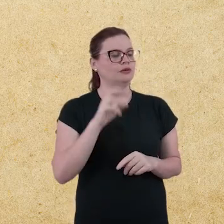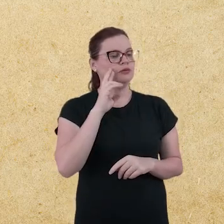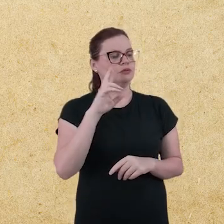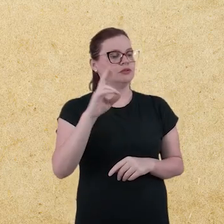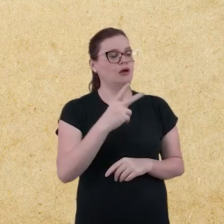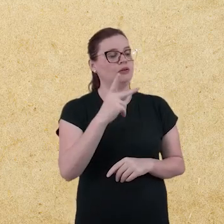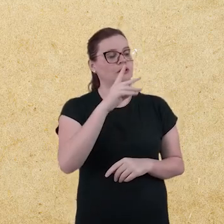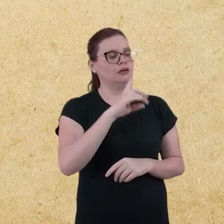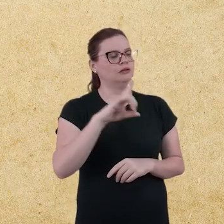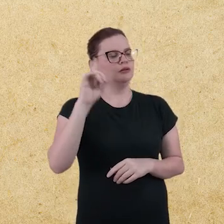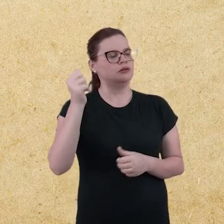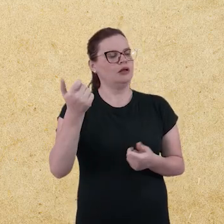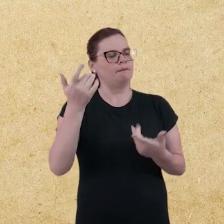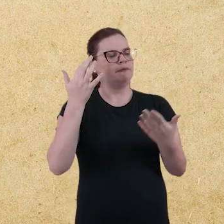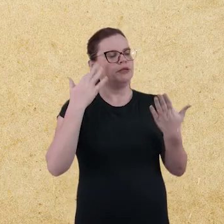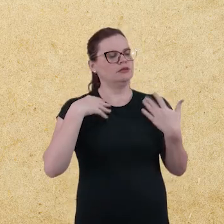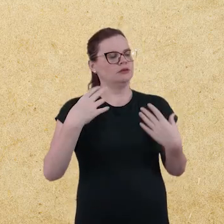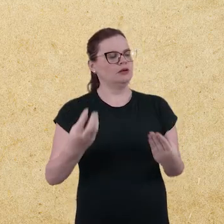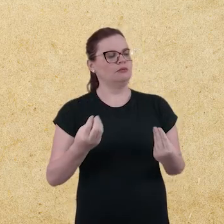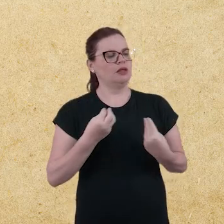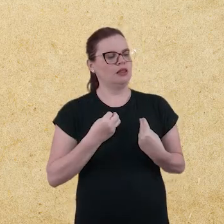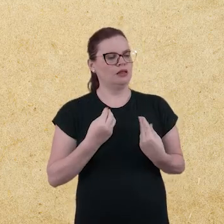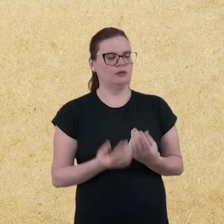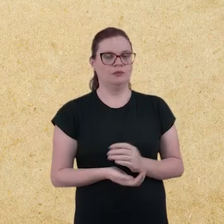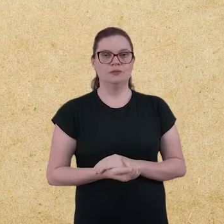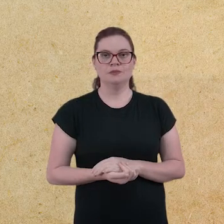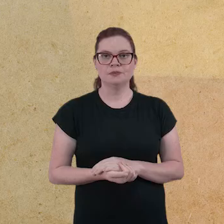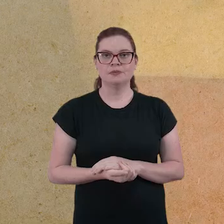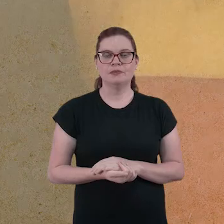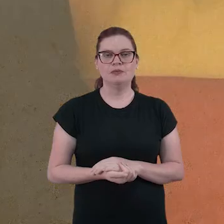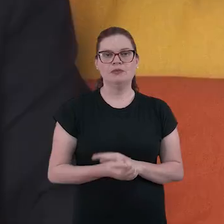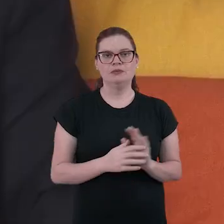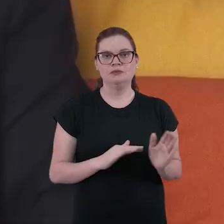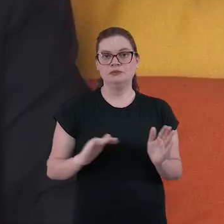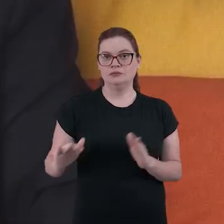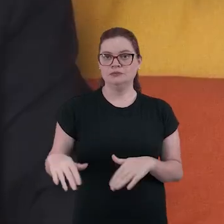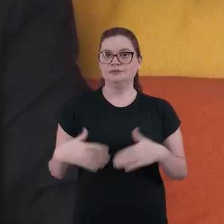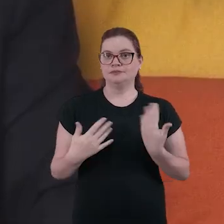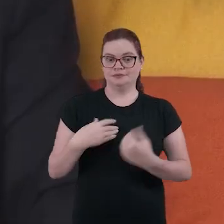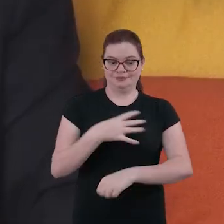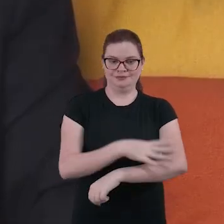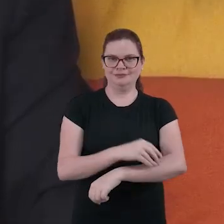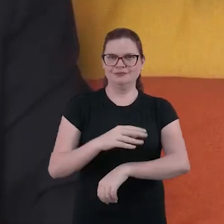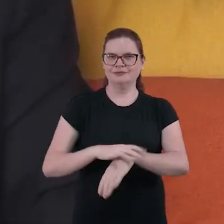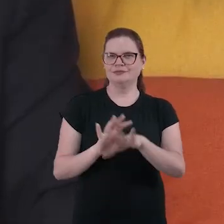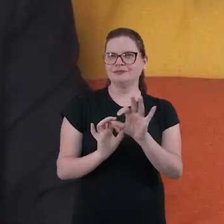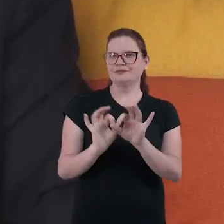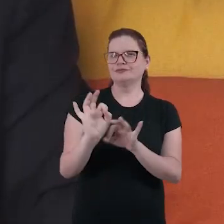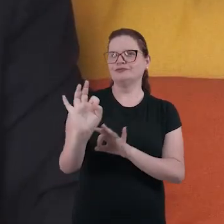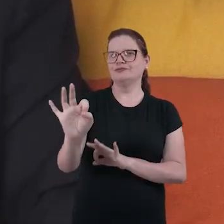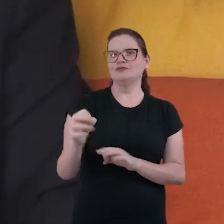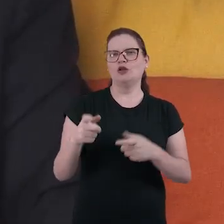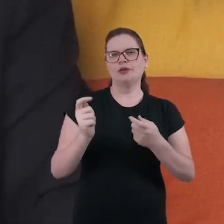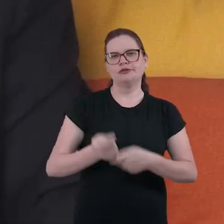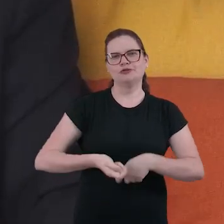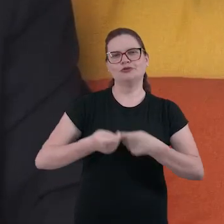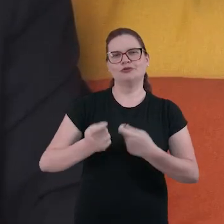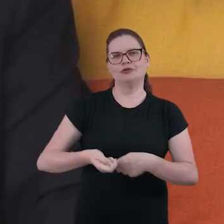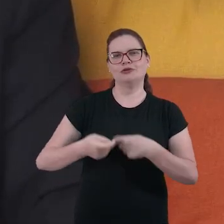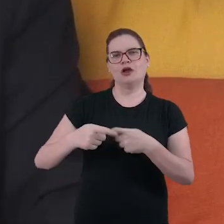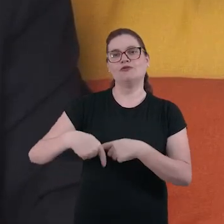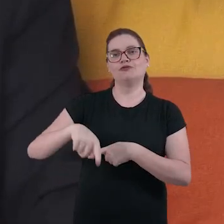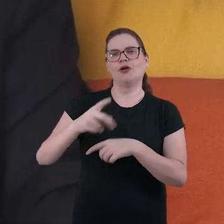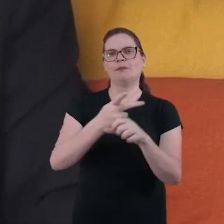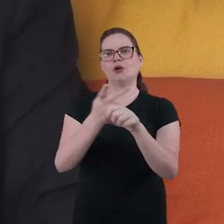Senhor, teu Deus, a mandou ao meu encontro. Então Esaú foi buscar a oferta longe da